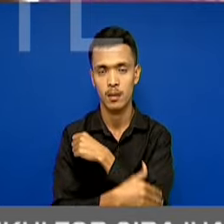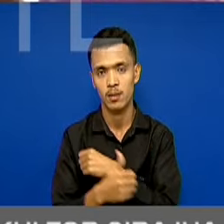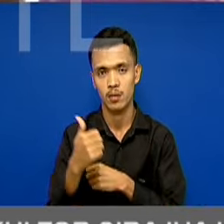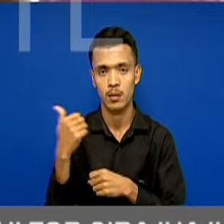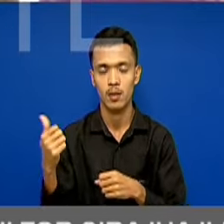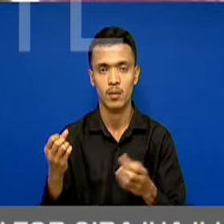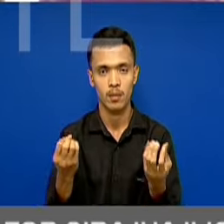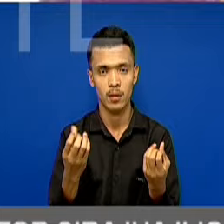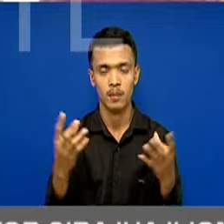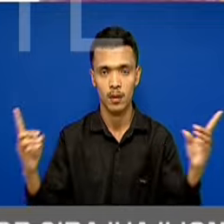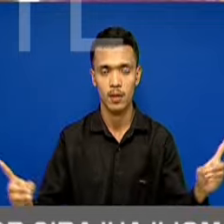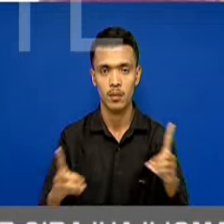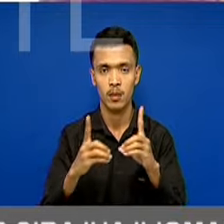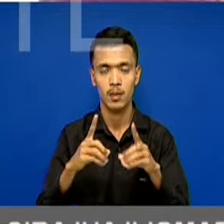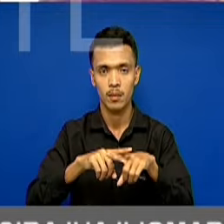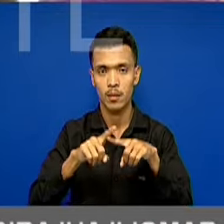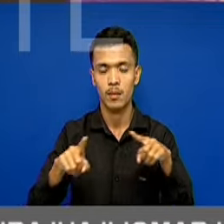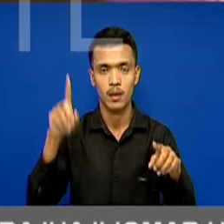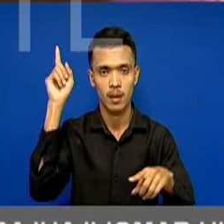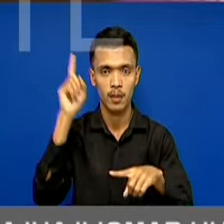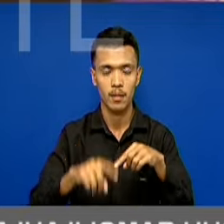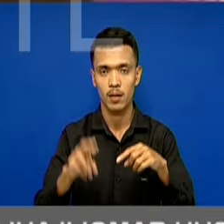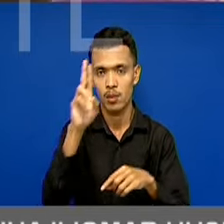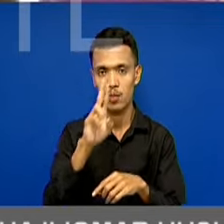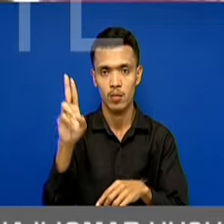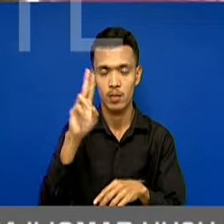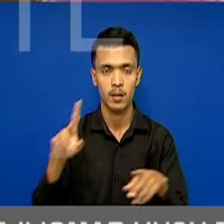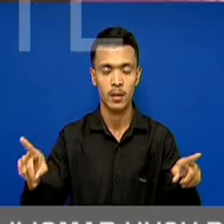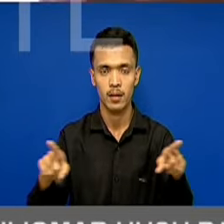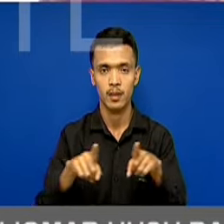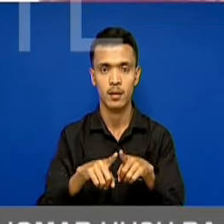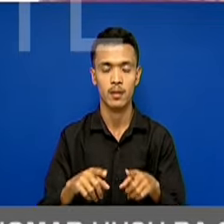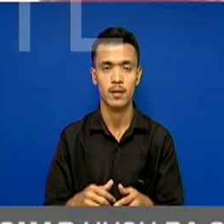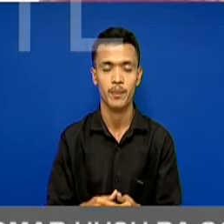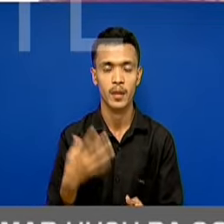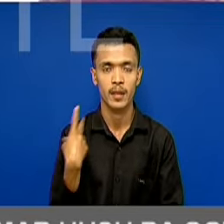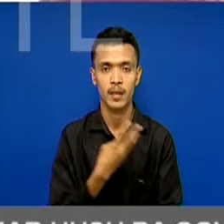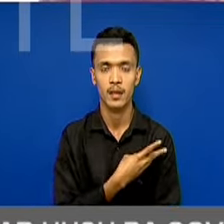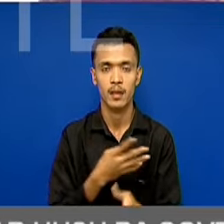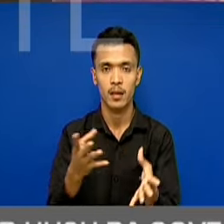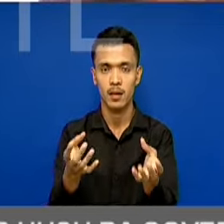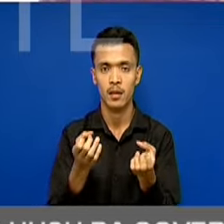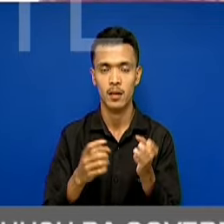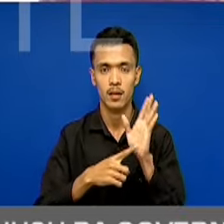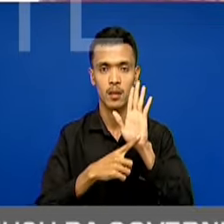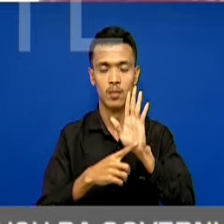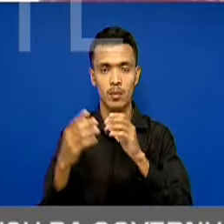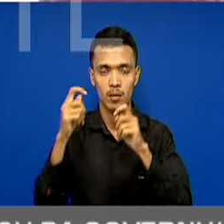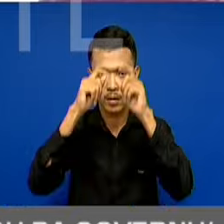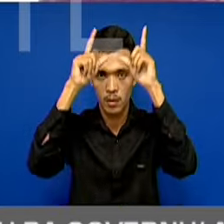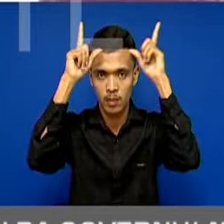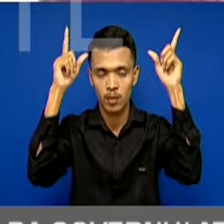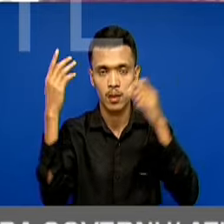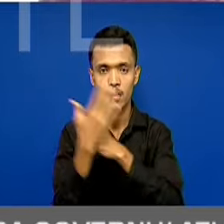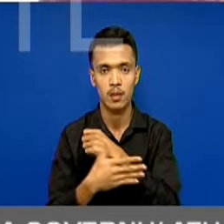balu, né? Acontece. Mas bem, ita la bela car referência, né? Bela dia, né? Referência la dia, depois ita carregat me tudo de Timor, né? Nação selo, mos belehalo,